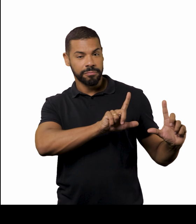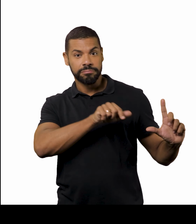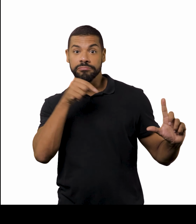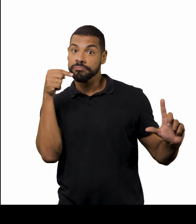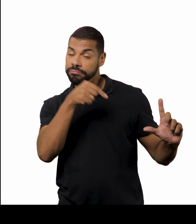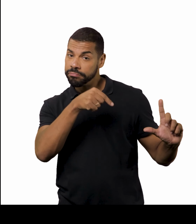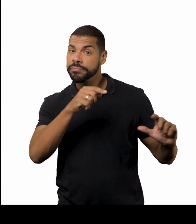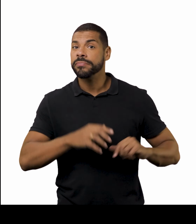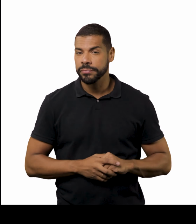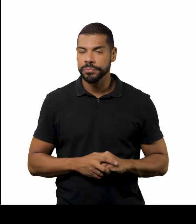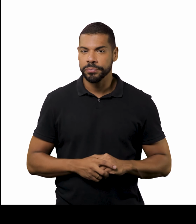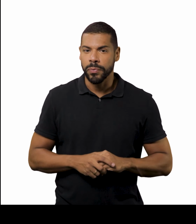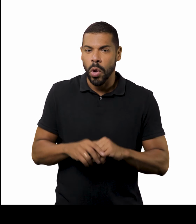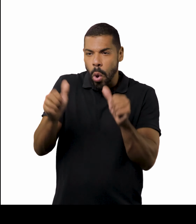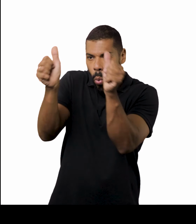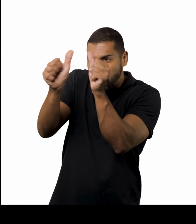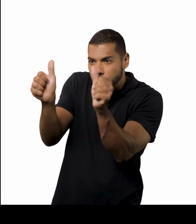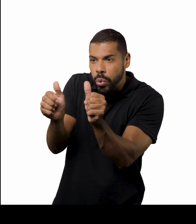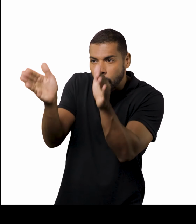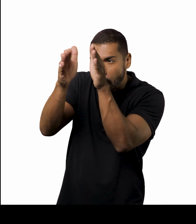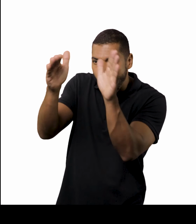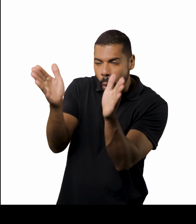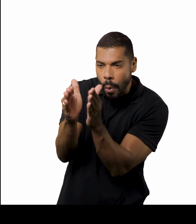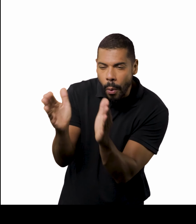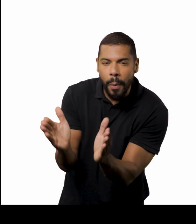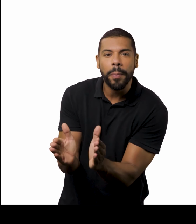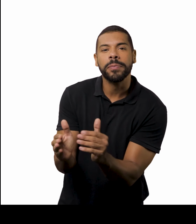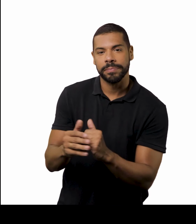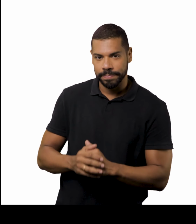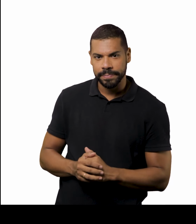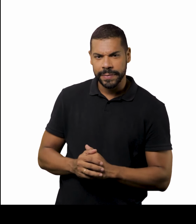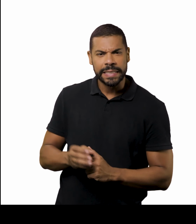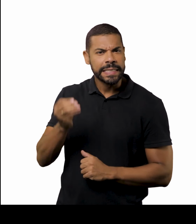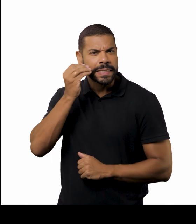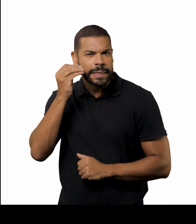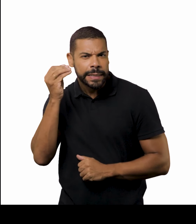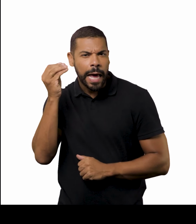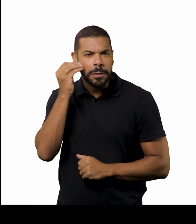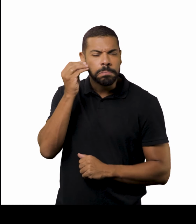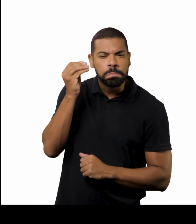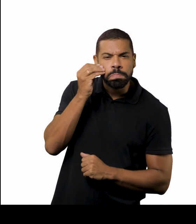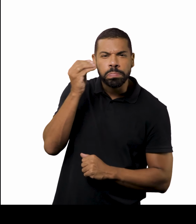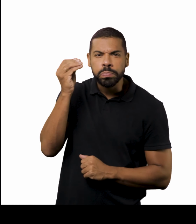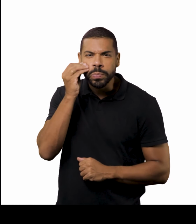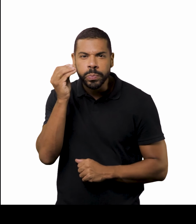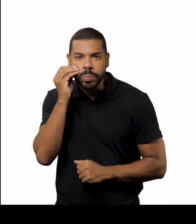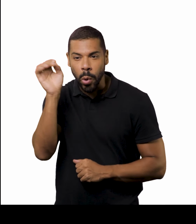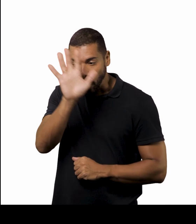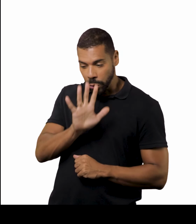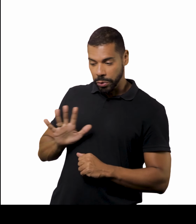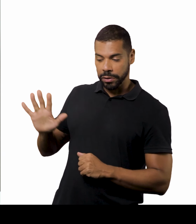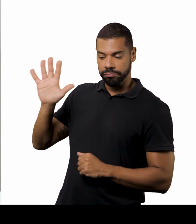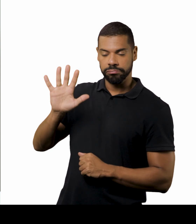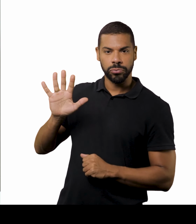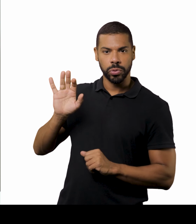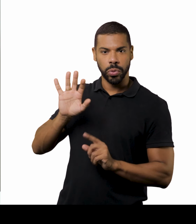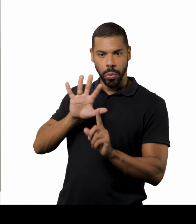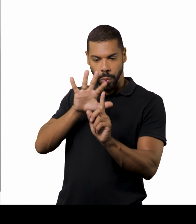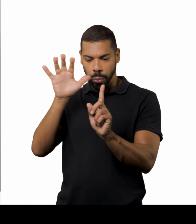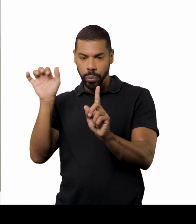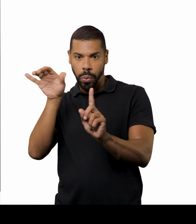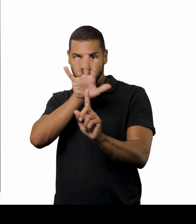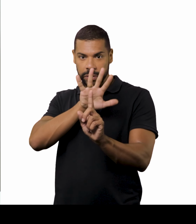abracei ela sobre o corpo. E iniciei esse processo todo de tentar preencher um imenso vazio. Ele teria